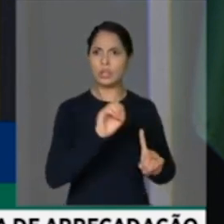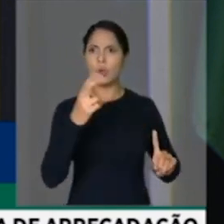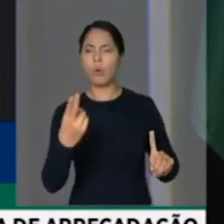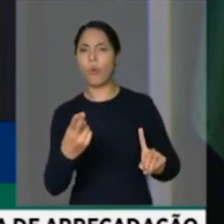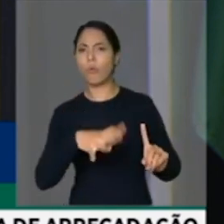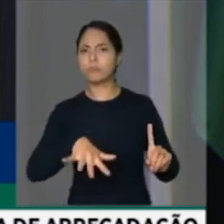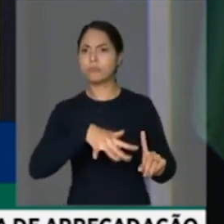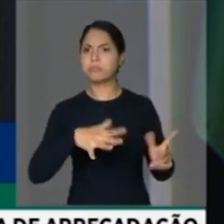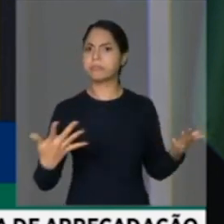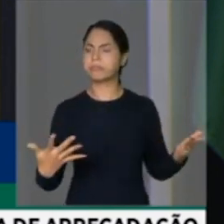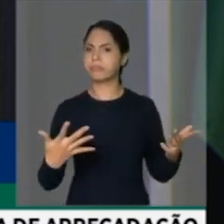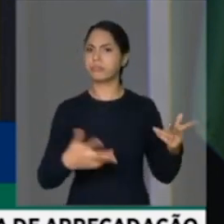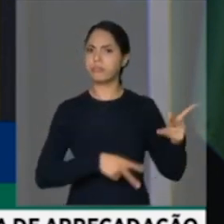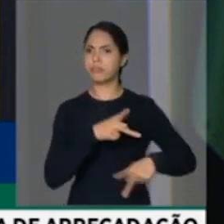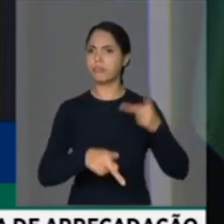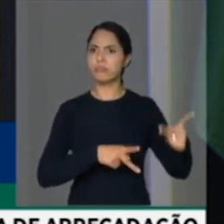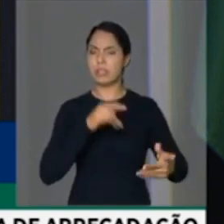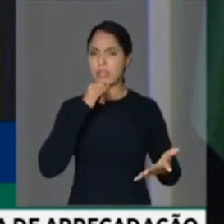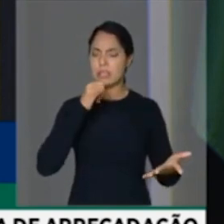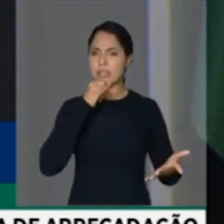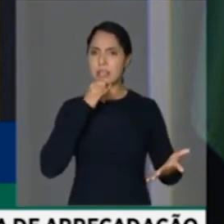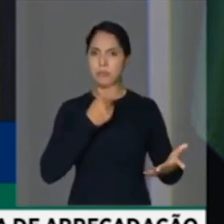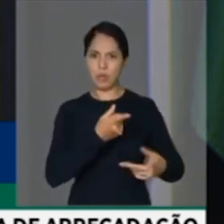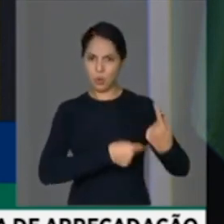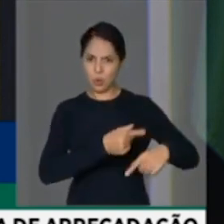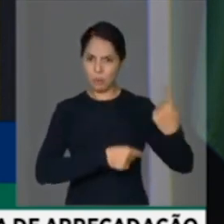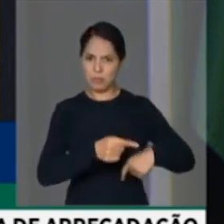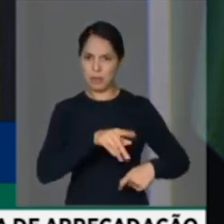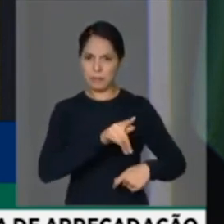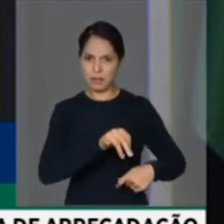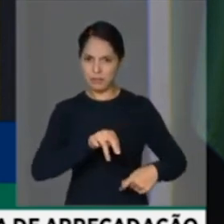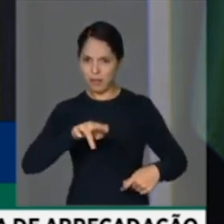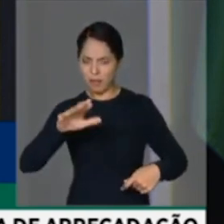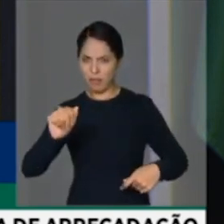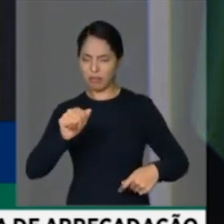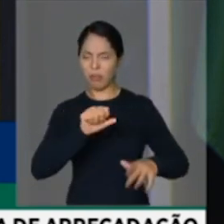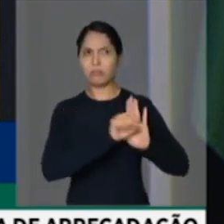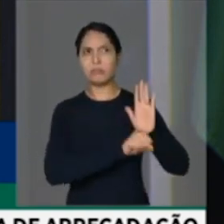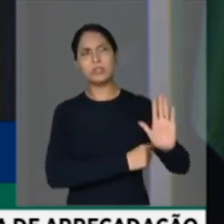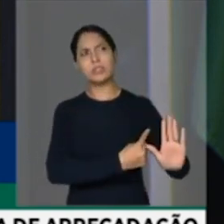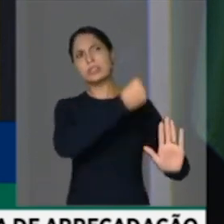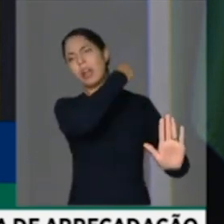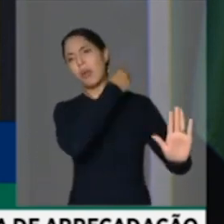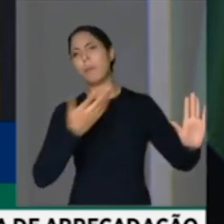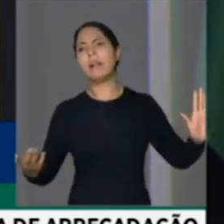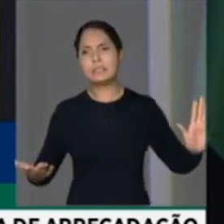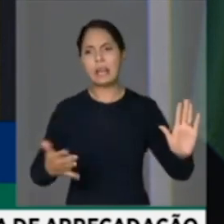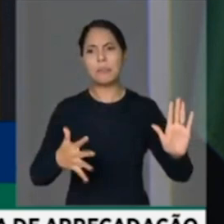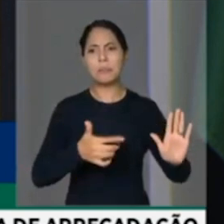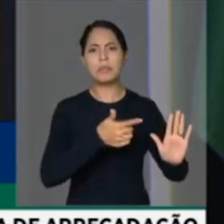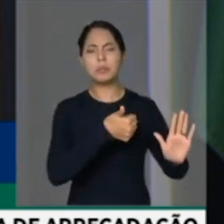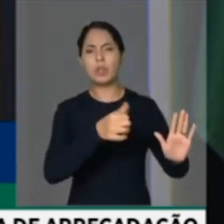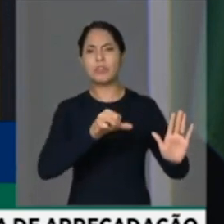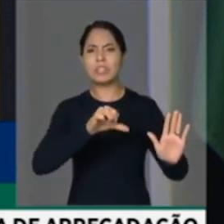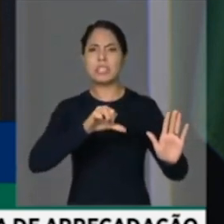de governo que defendesse planejamento central, economia planificada, coisa de gente que parou ali no século passado, né, nos anos 70, nos